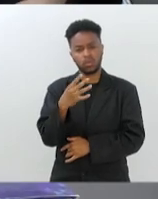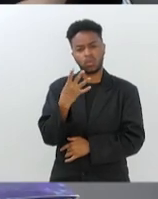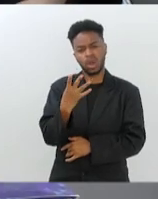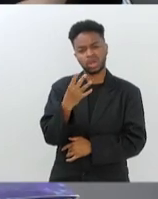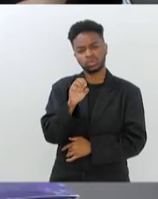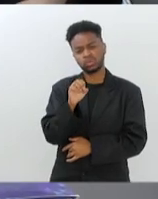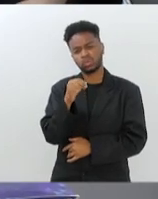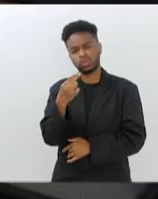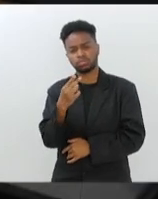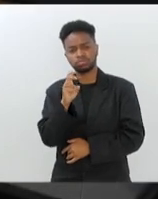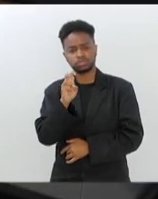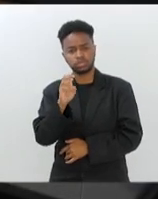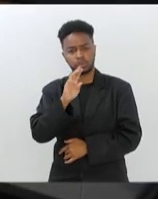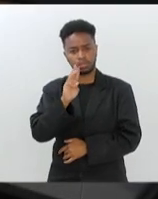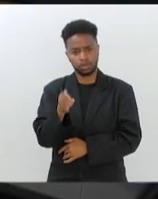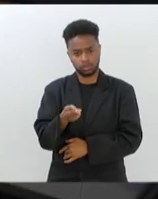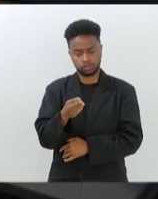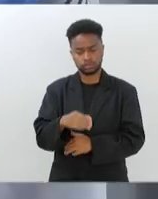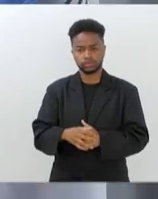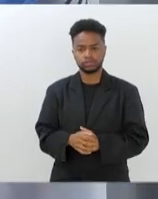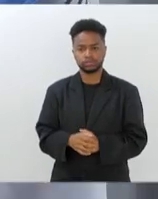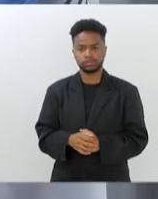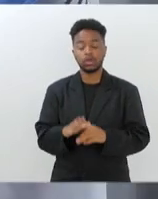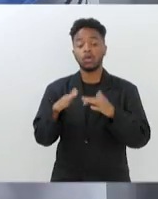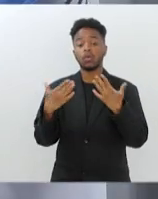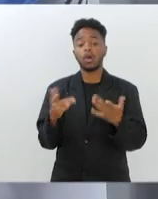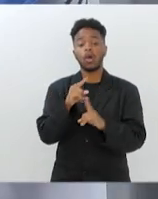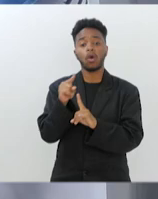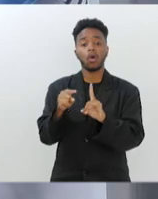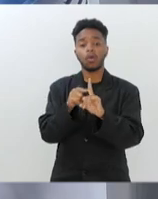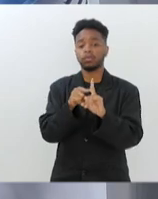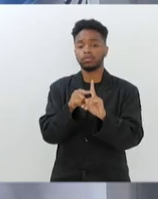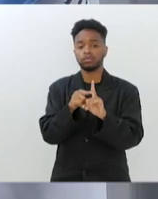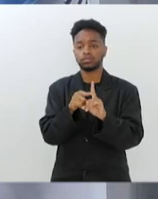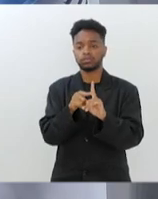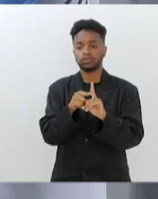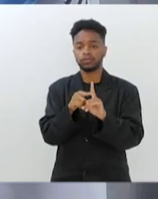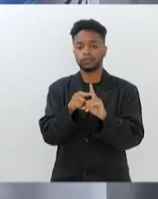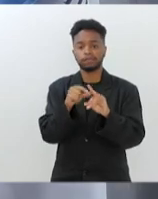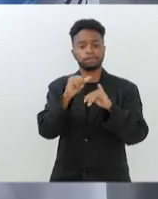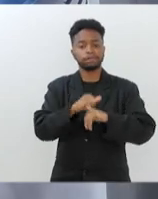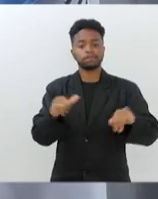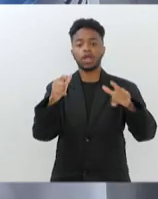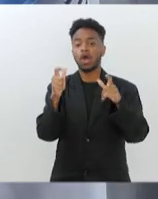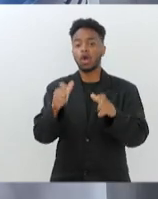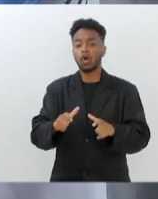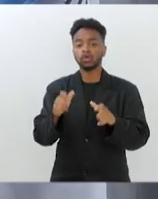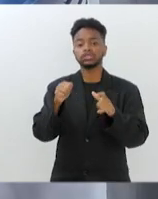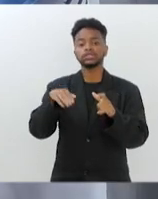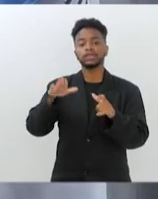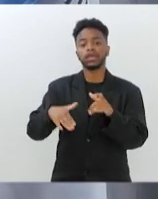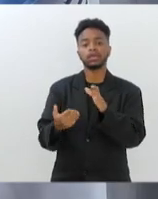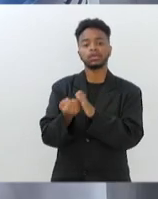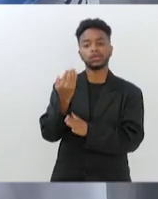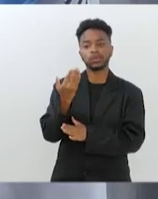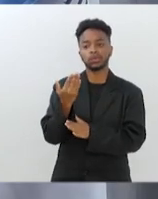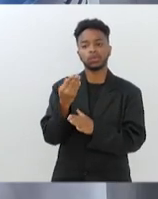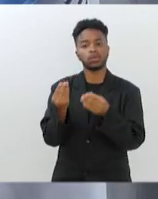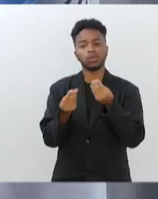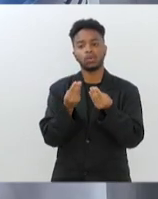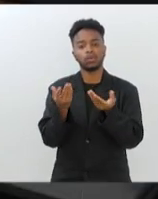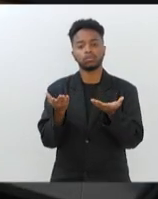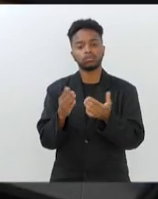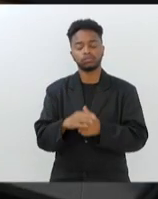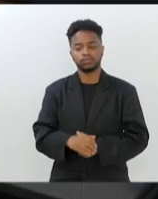5 milhões tá e qual era o objetivo dessas campanhas foram veiculadas a onde quem produziu